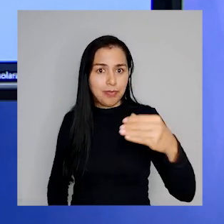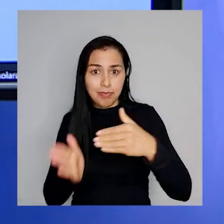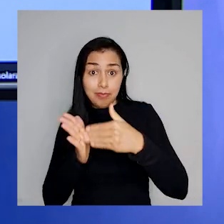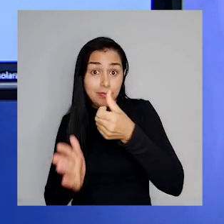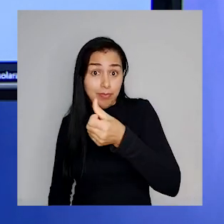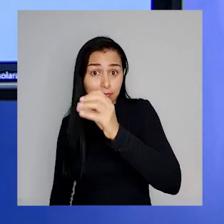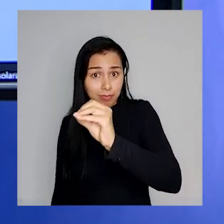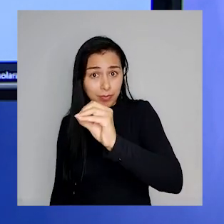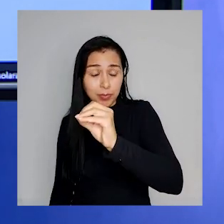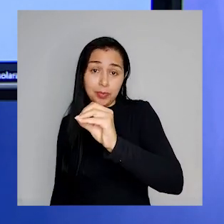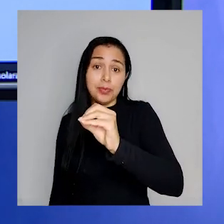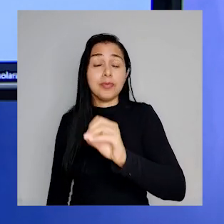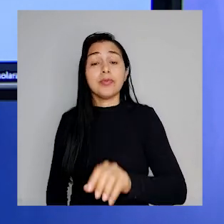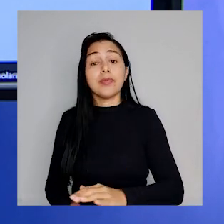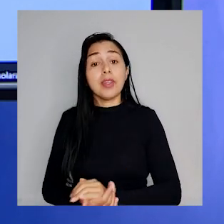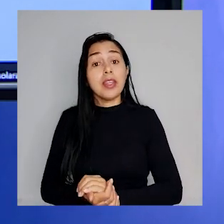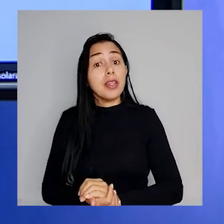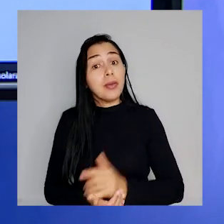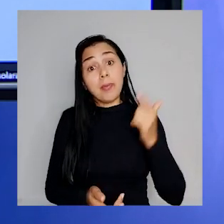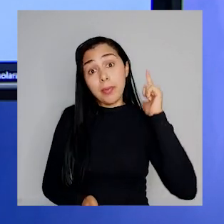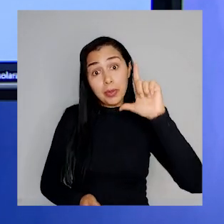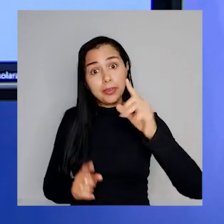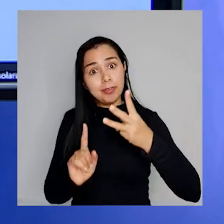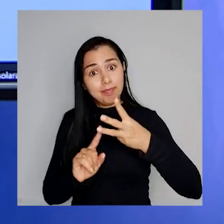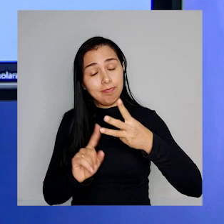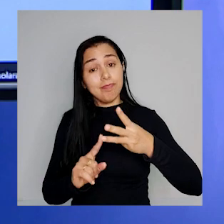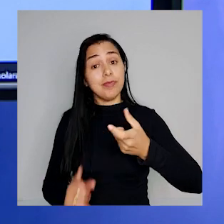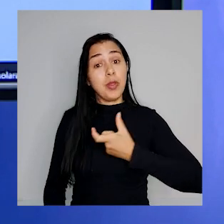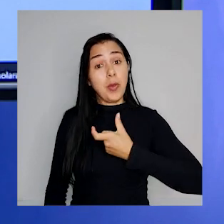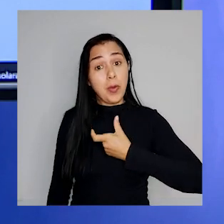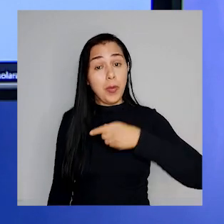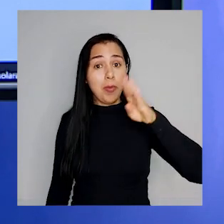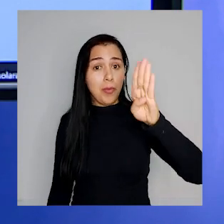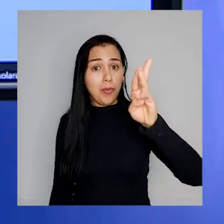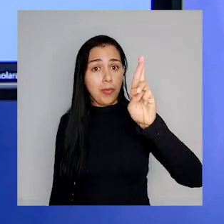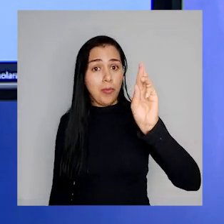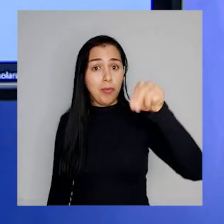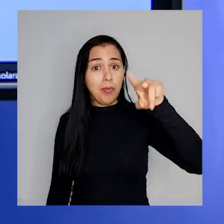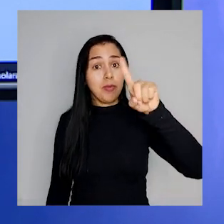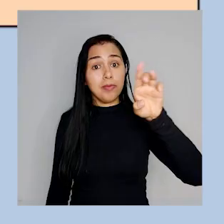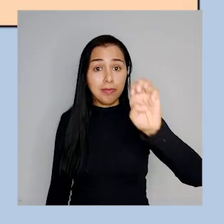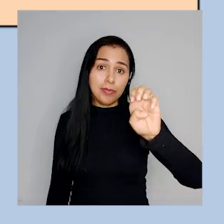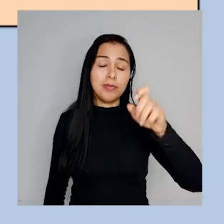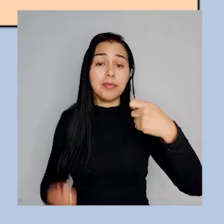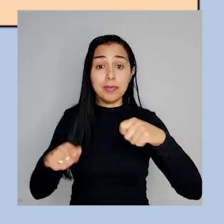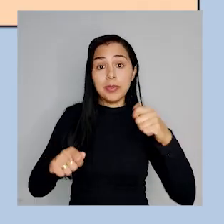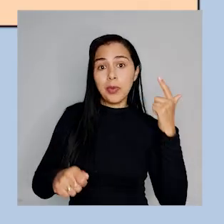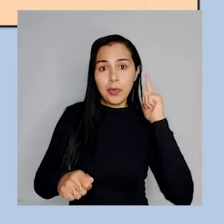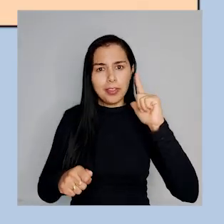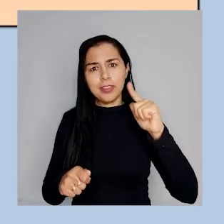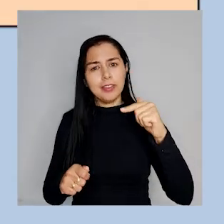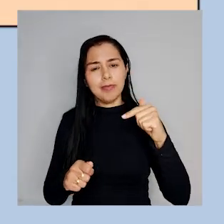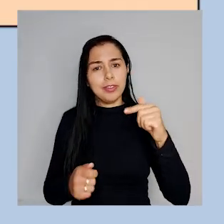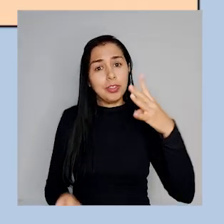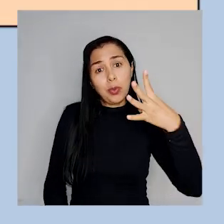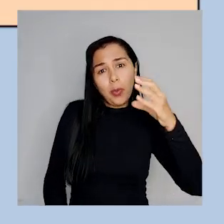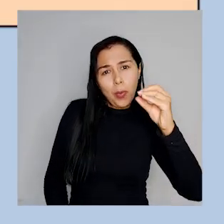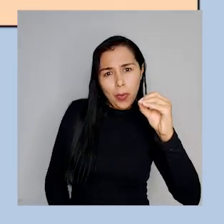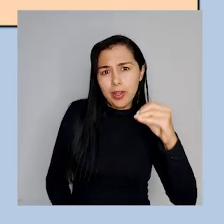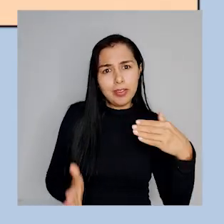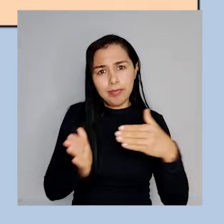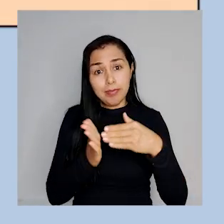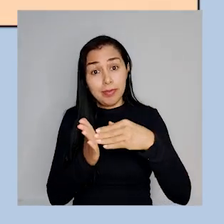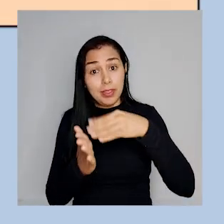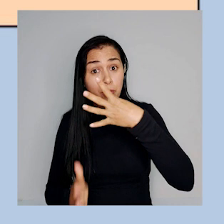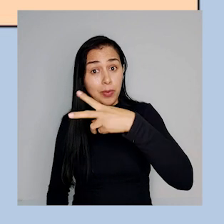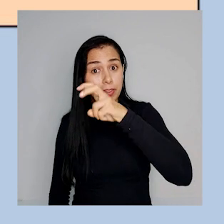bronze 40 e 45. Então, essa é uma média das pontuações que certamente se você ficar